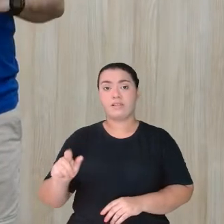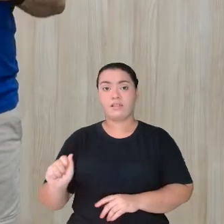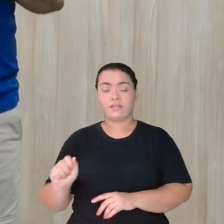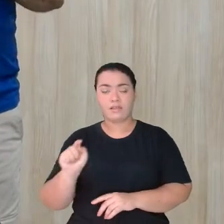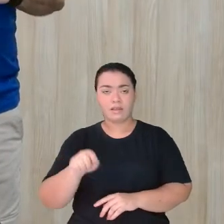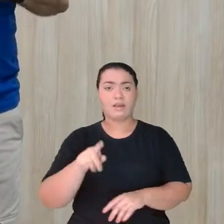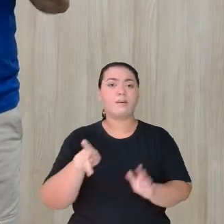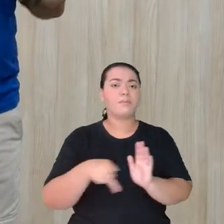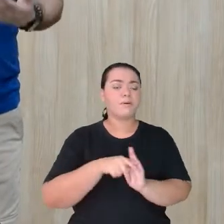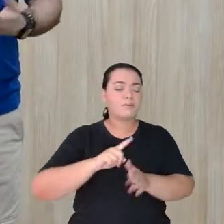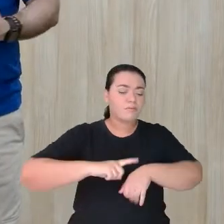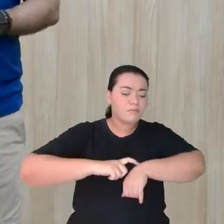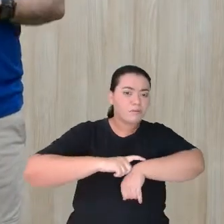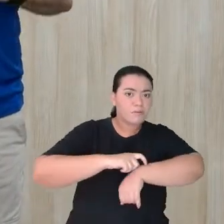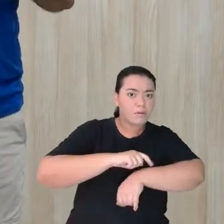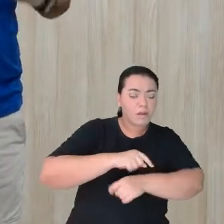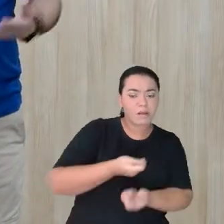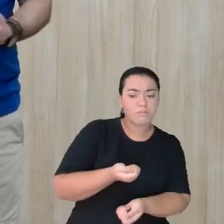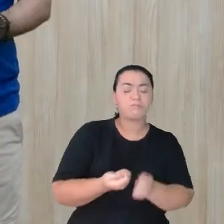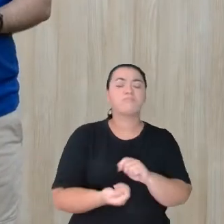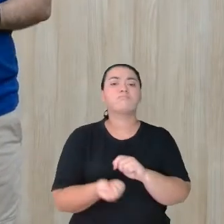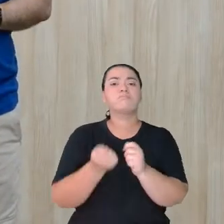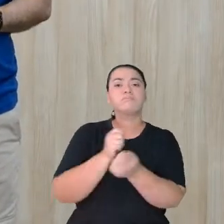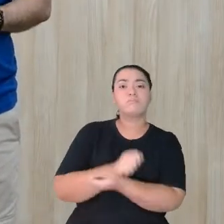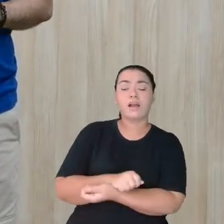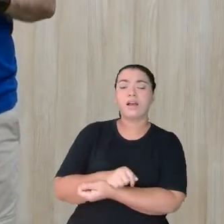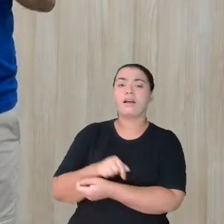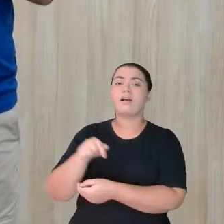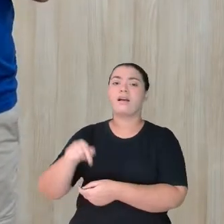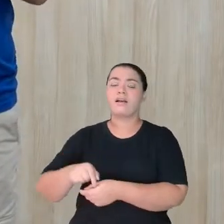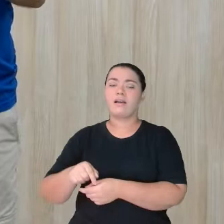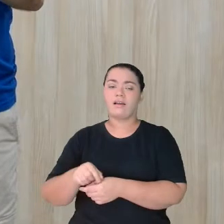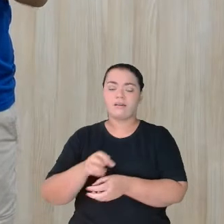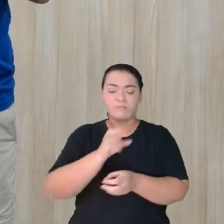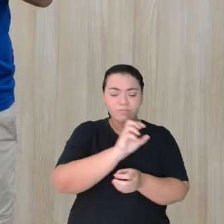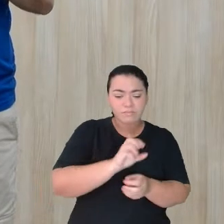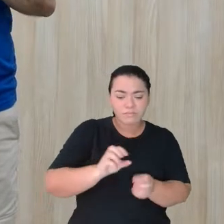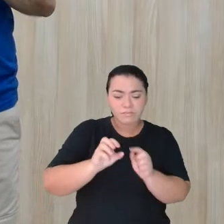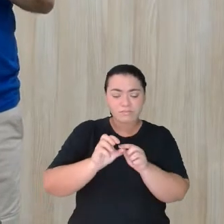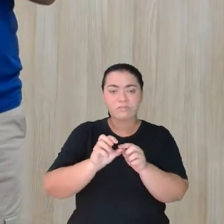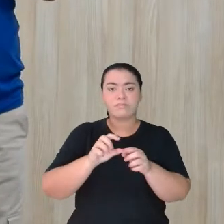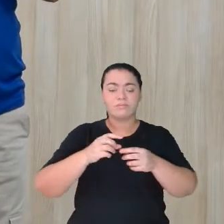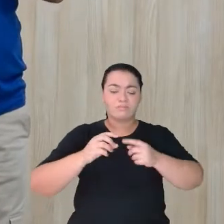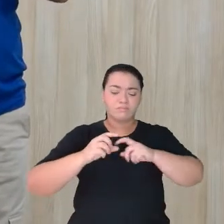processo para se transformar em uma grande mariposa. Eles pegavam esses